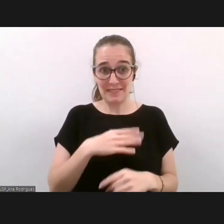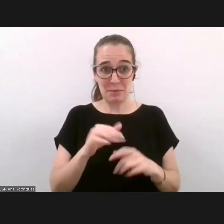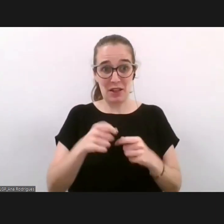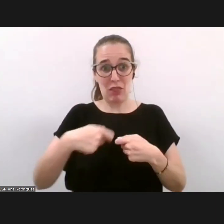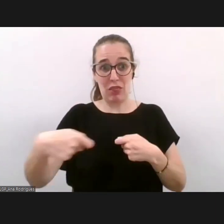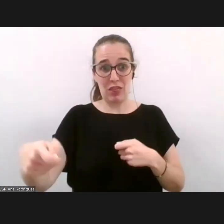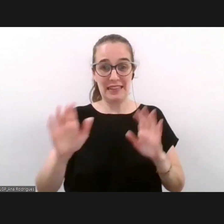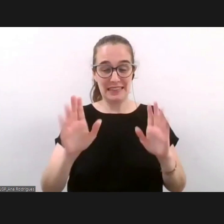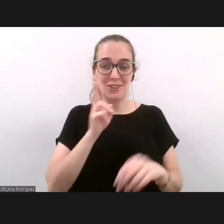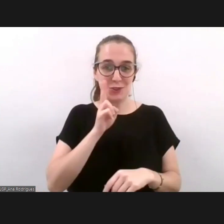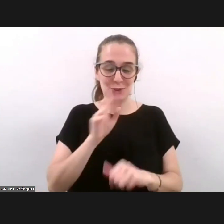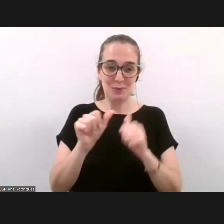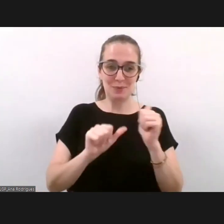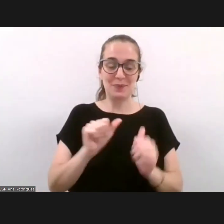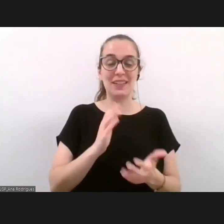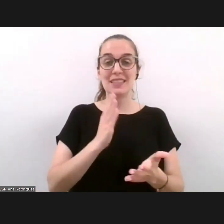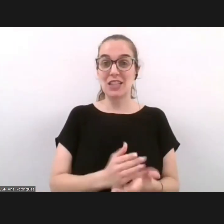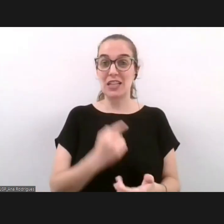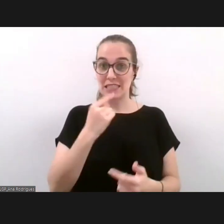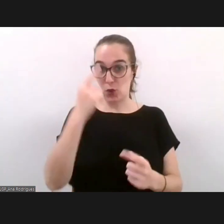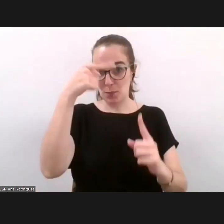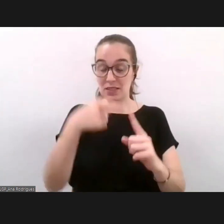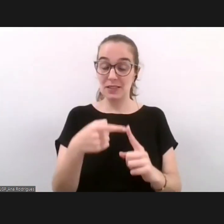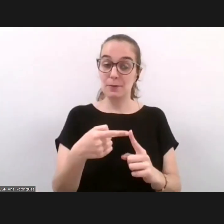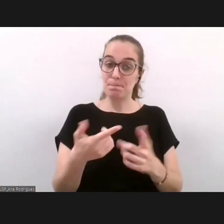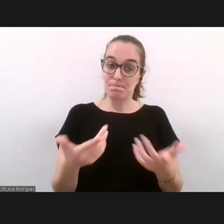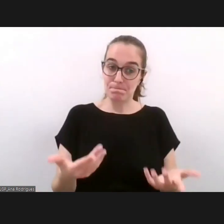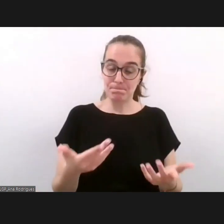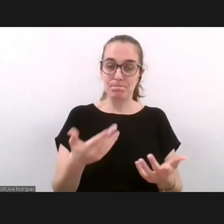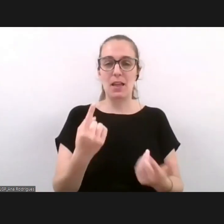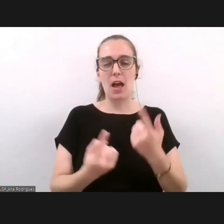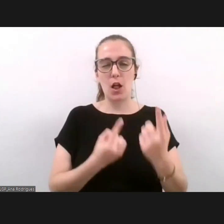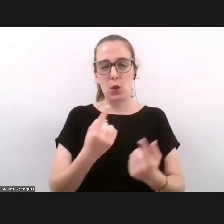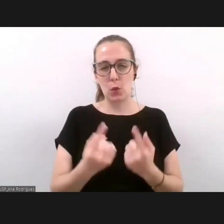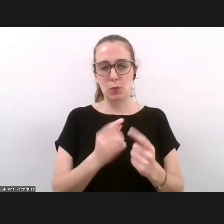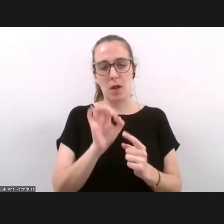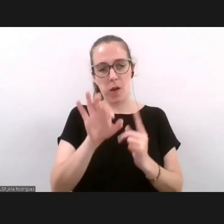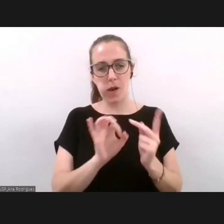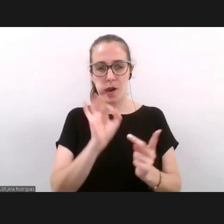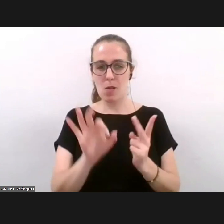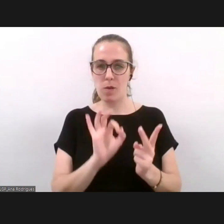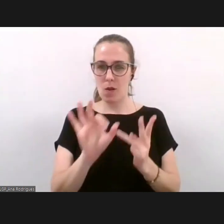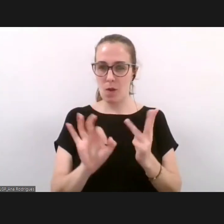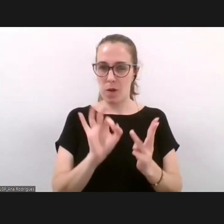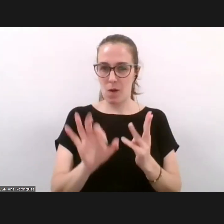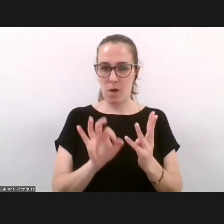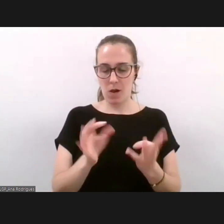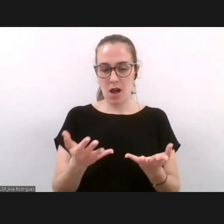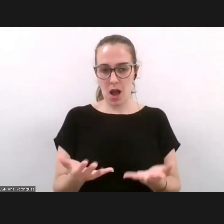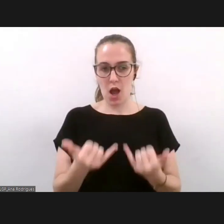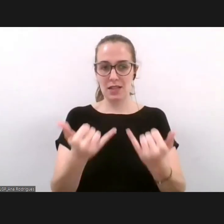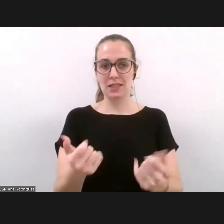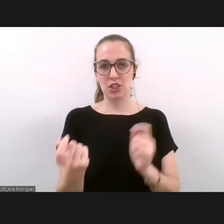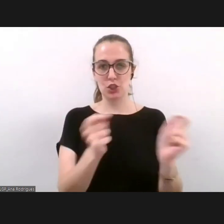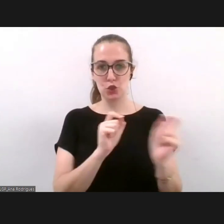no fundo o objetivo aqui era só deixar algumas interpelações para a discussão